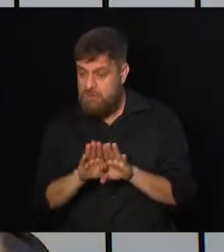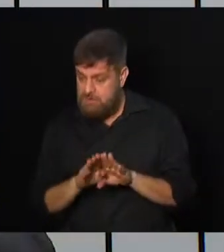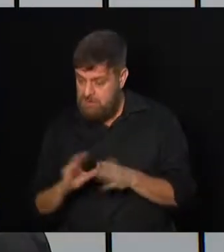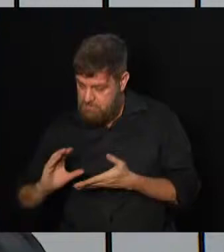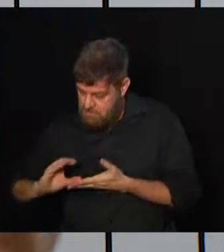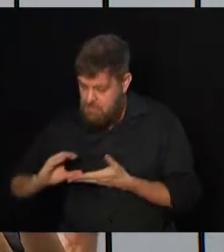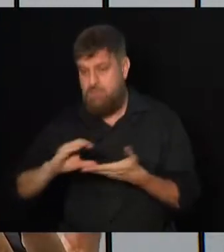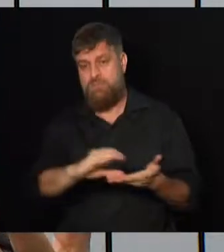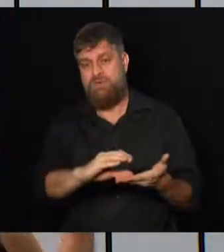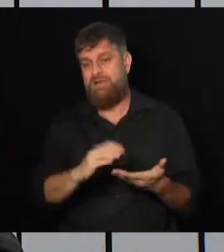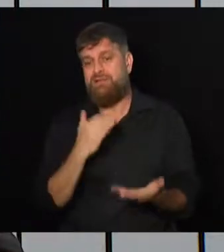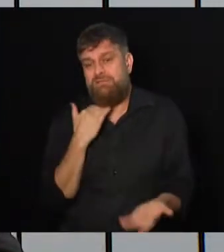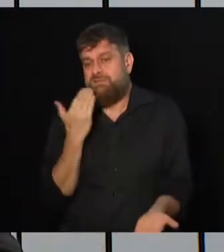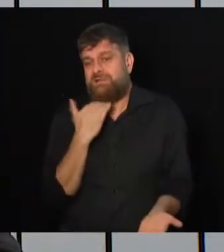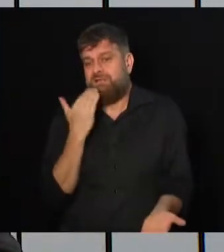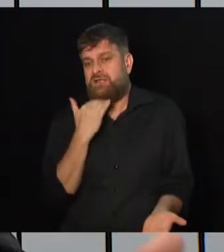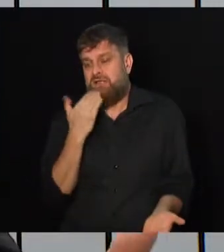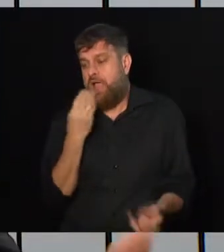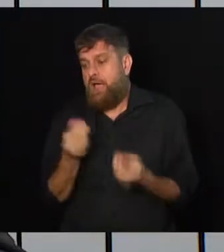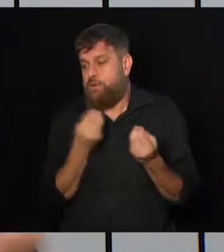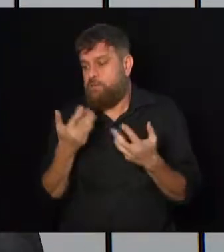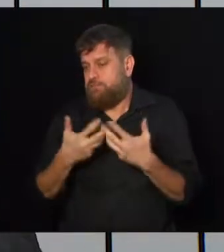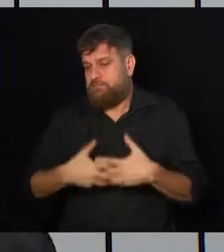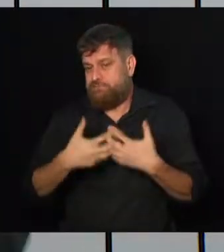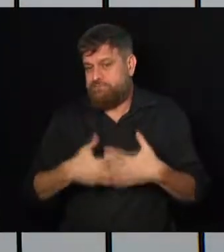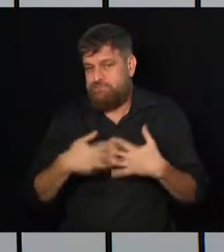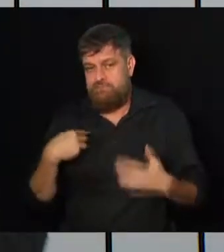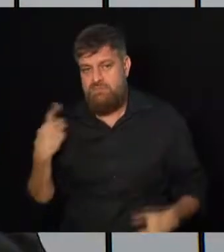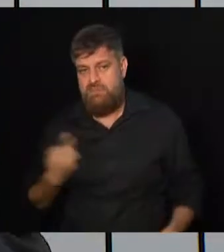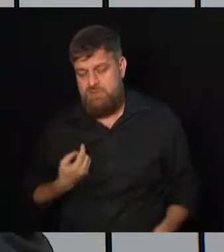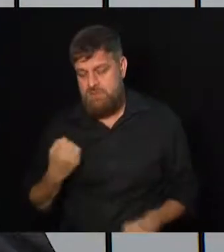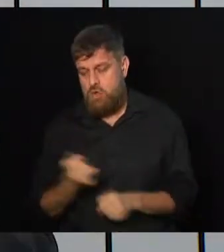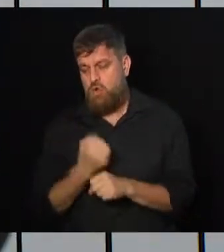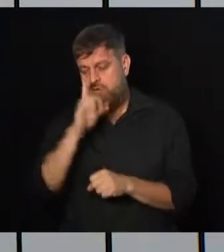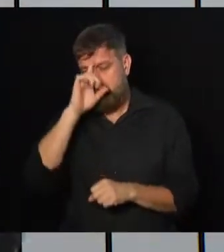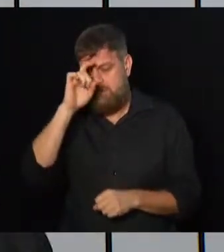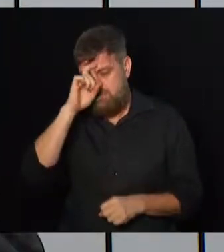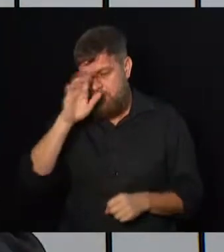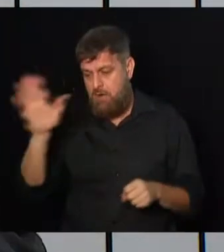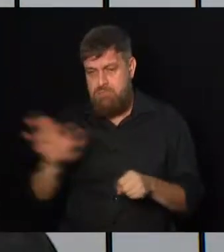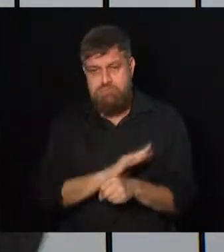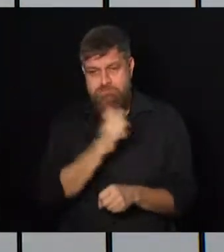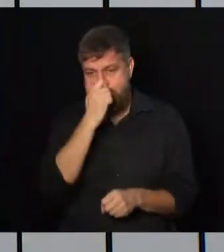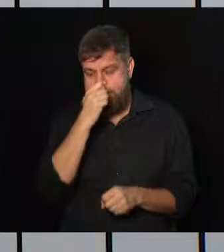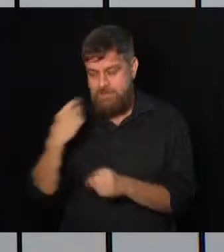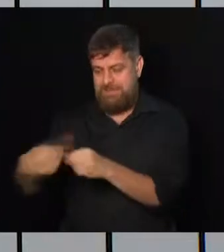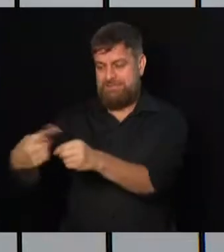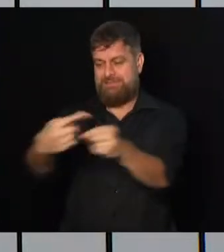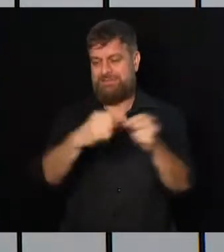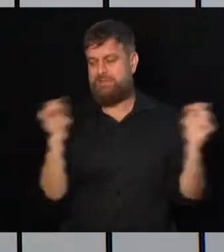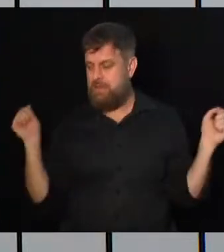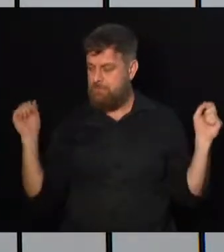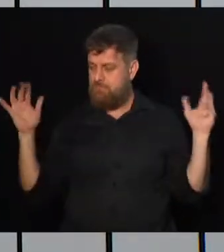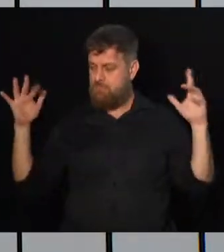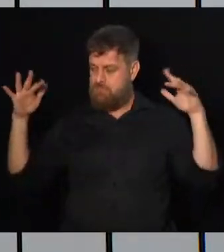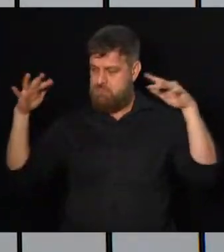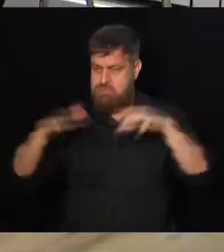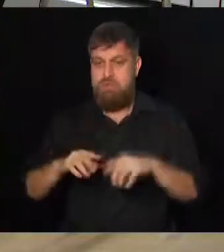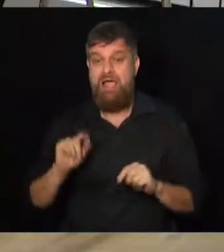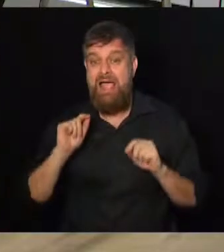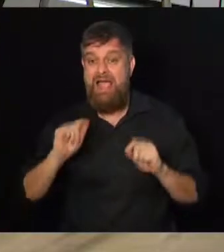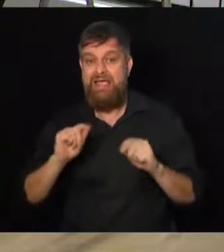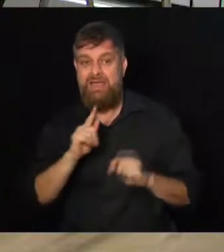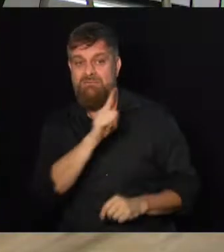participação, senão não vai adiantar nada. Não vai ter jeito. O pessoal fala assim, vamos construir o hospital? Vamos. Então, construir o hospital. Não é construir o hospital. É quem vai